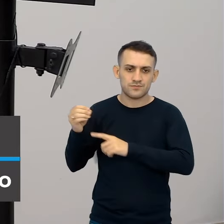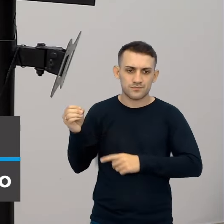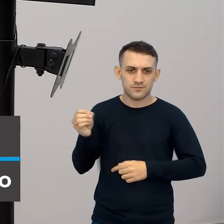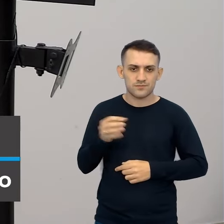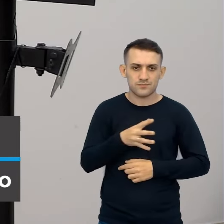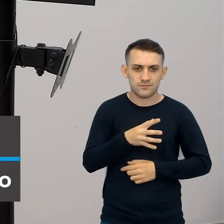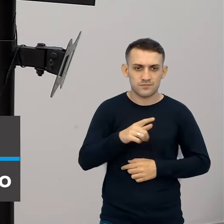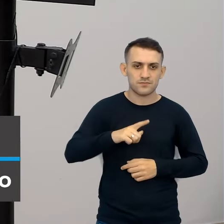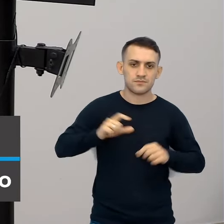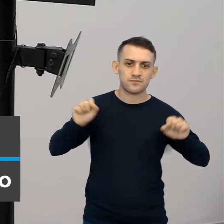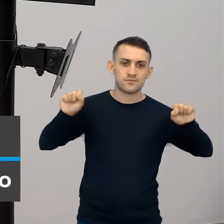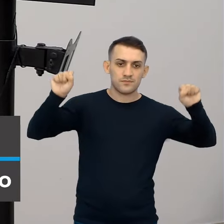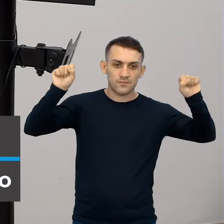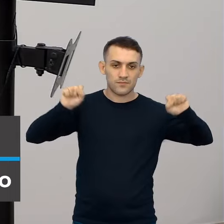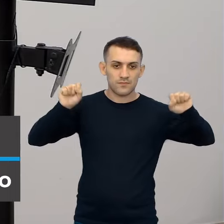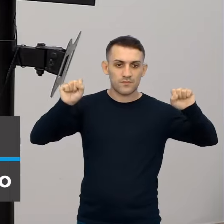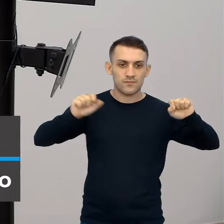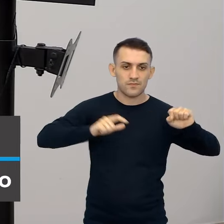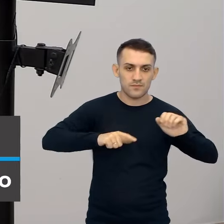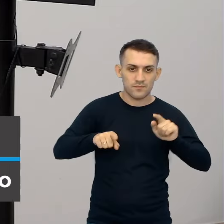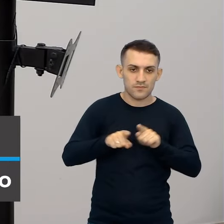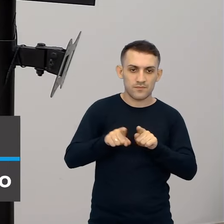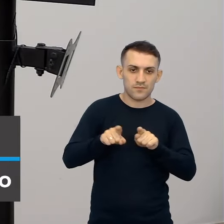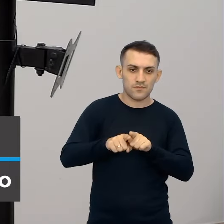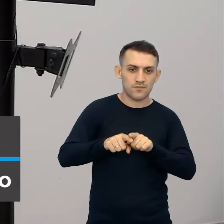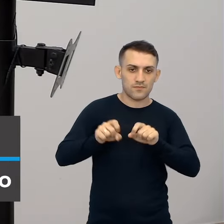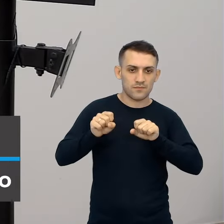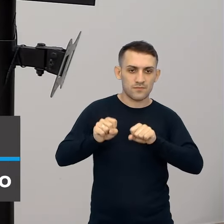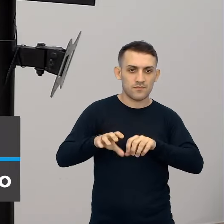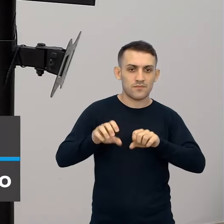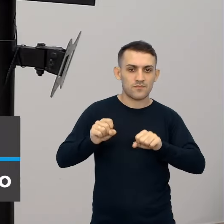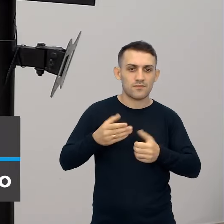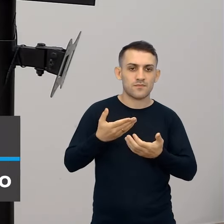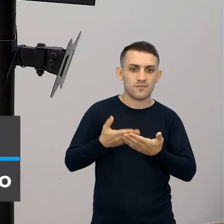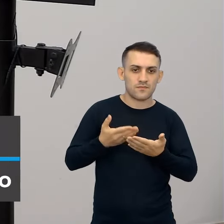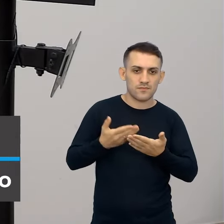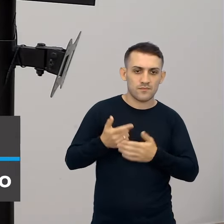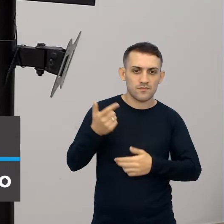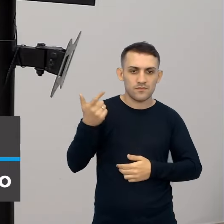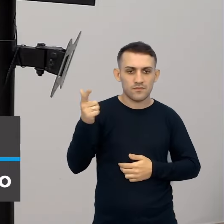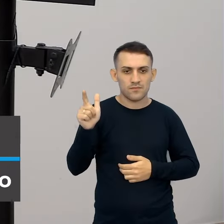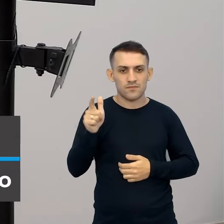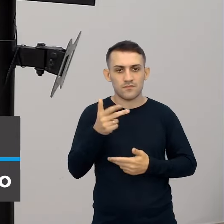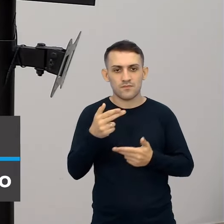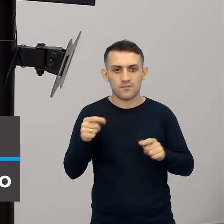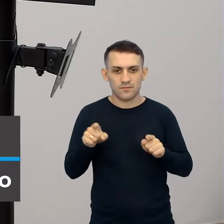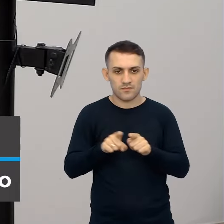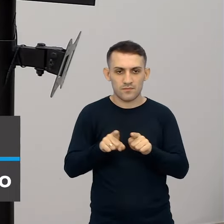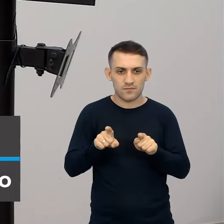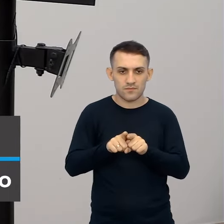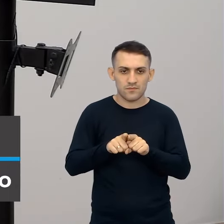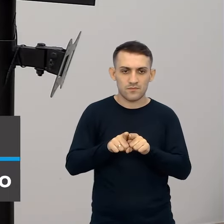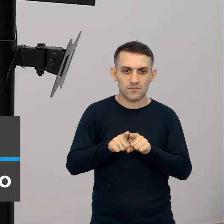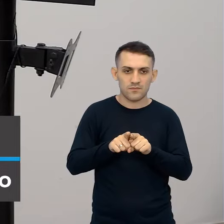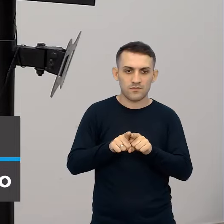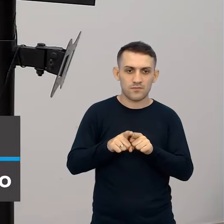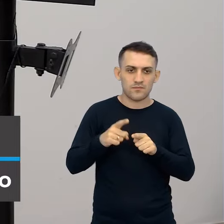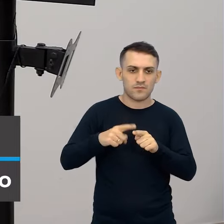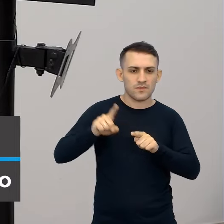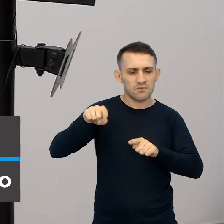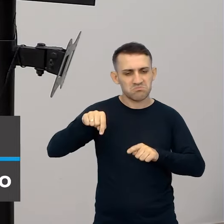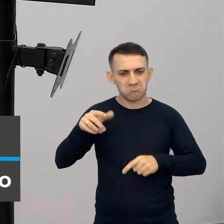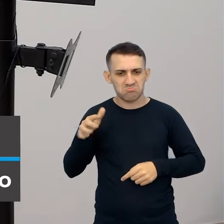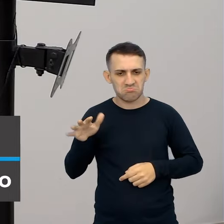Educação Física, dava também aulas de PV, enfim, antes, quando eu tinha o PA também, ia nessa toada